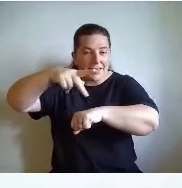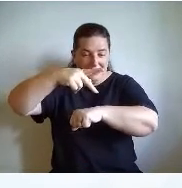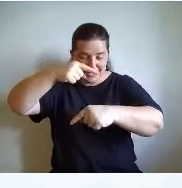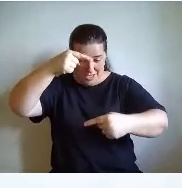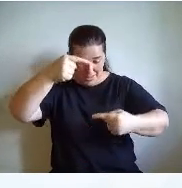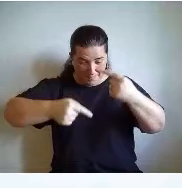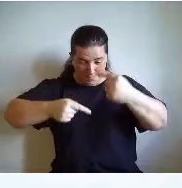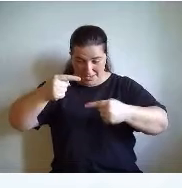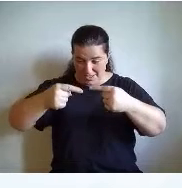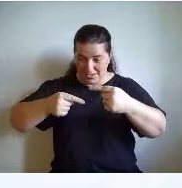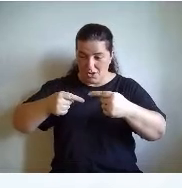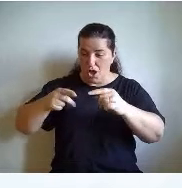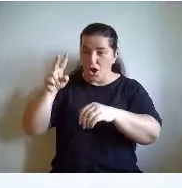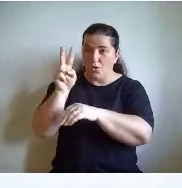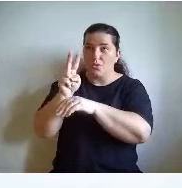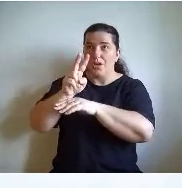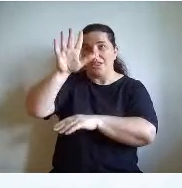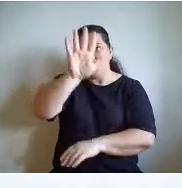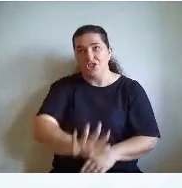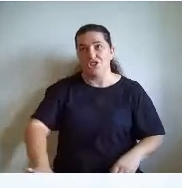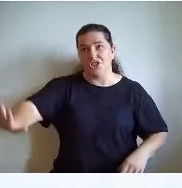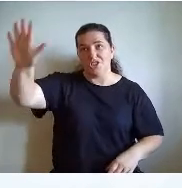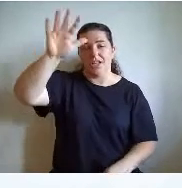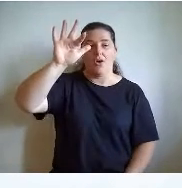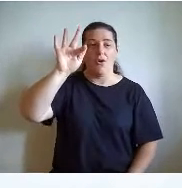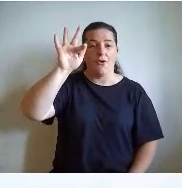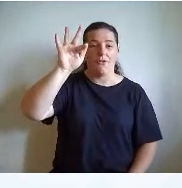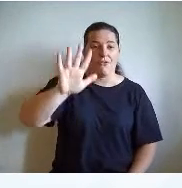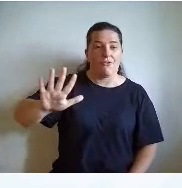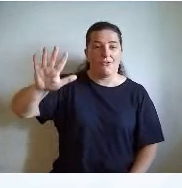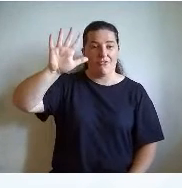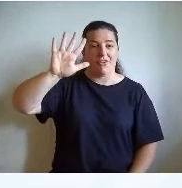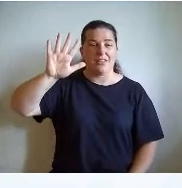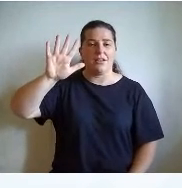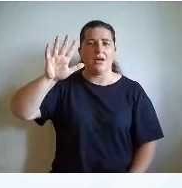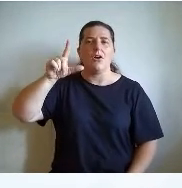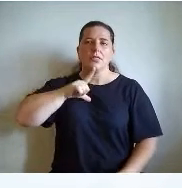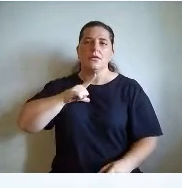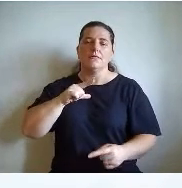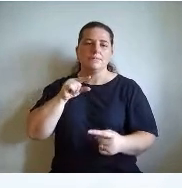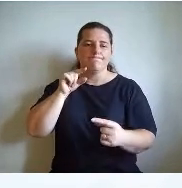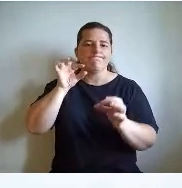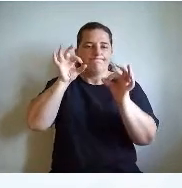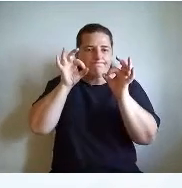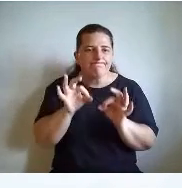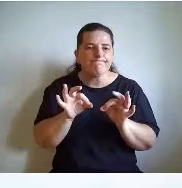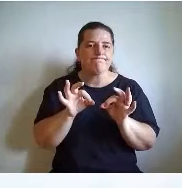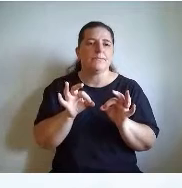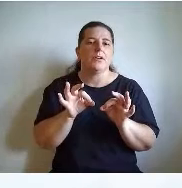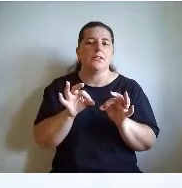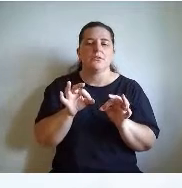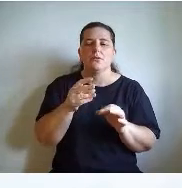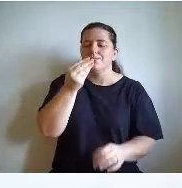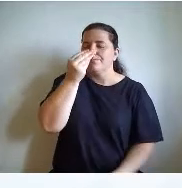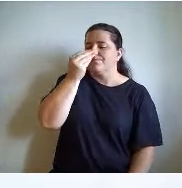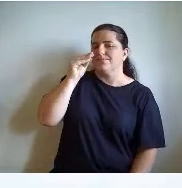macro, né, federal, teve exatamente essa postura, né, de